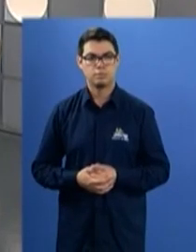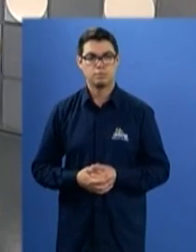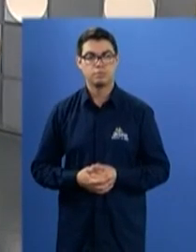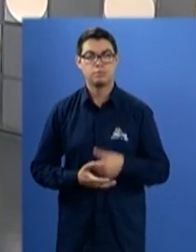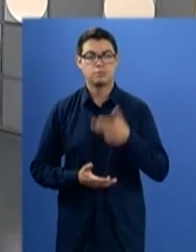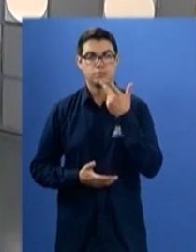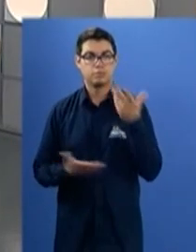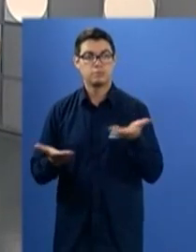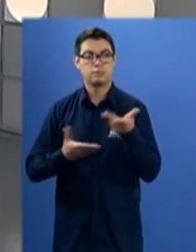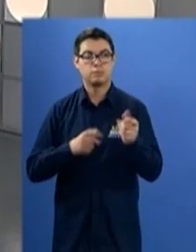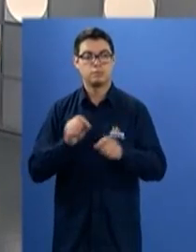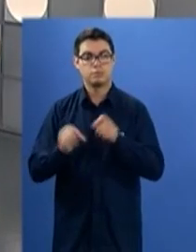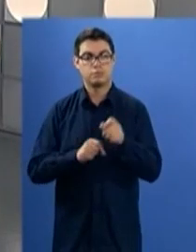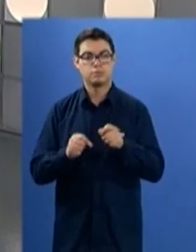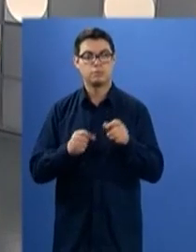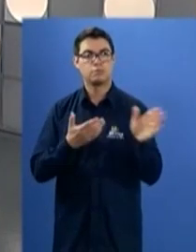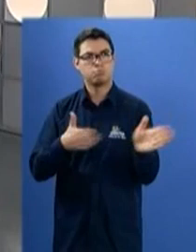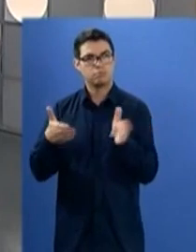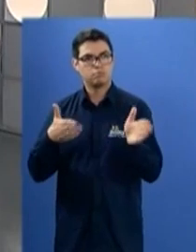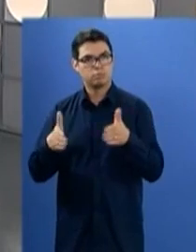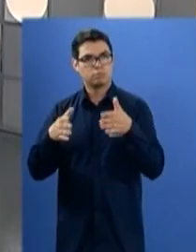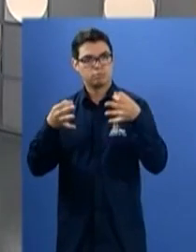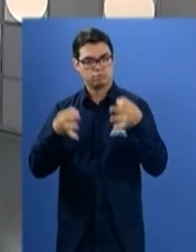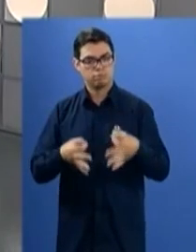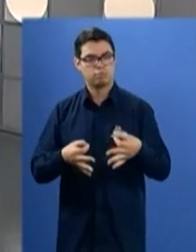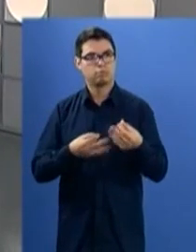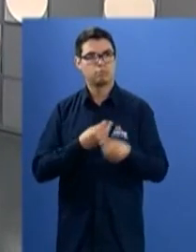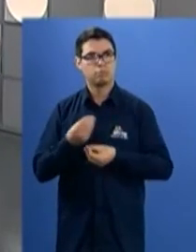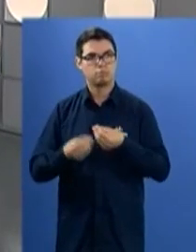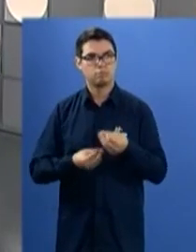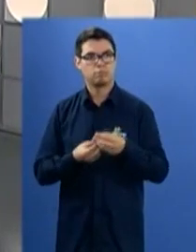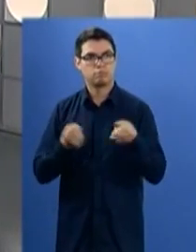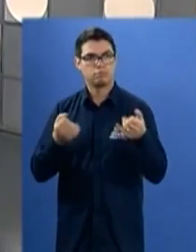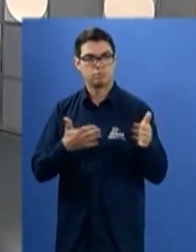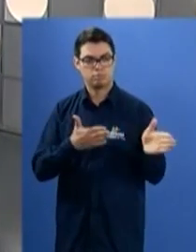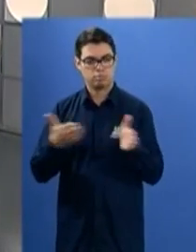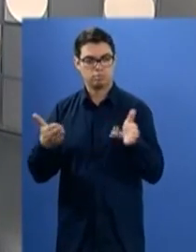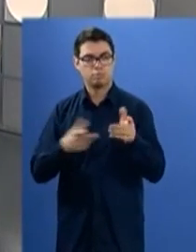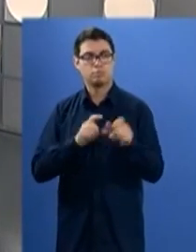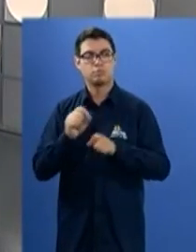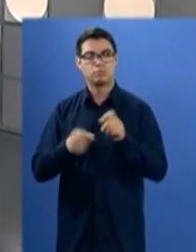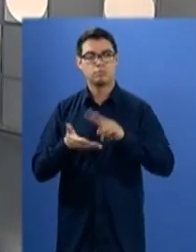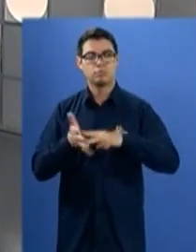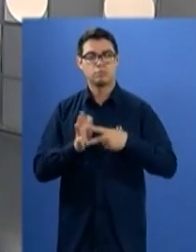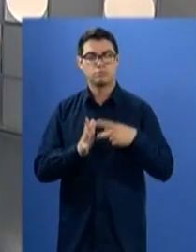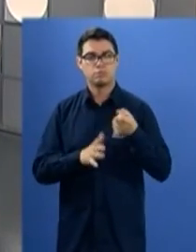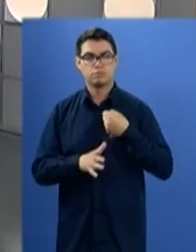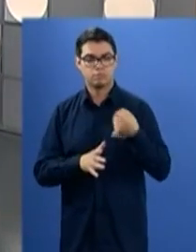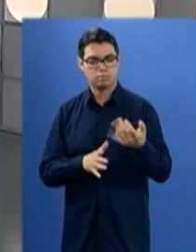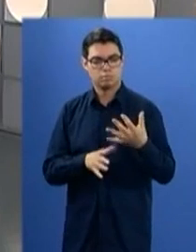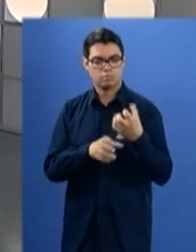Vamos falar agora, alunos, sobre a produtividade. A produtividade é a relação entre dois